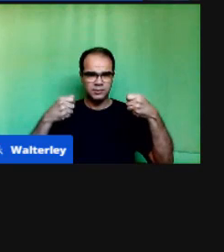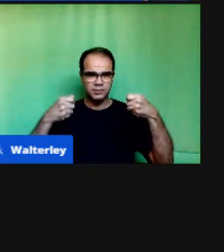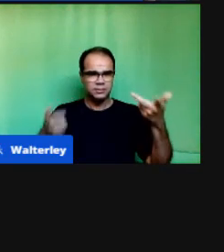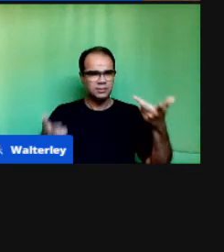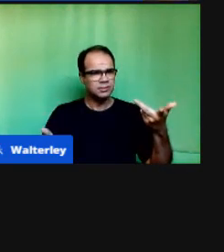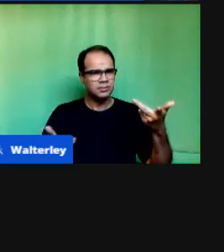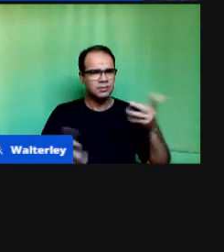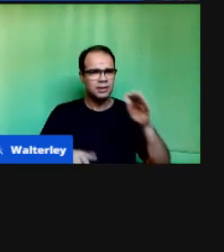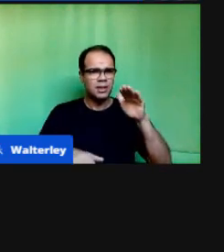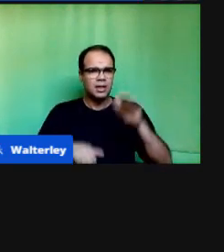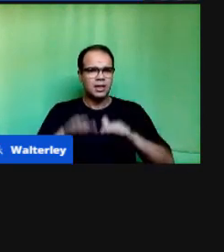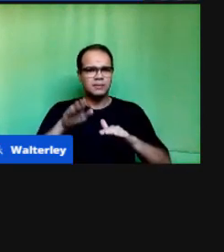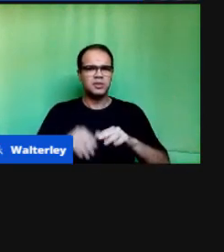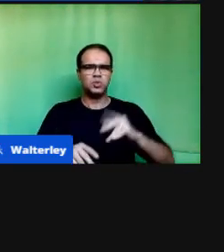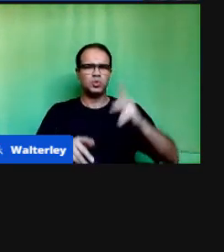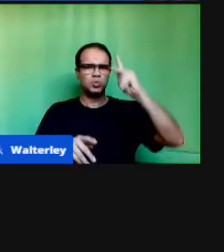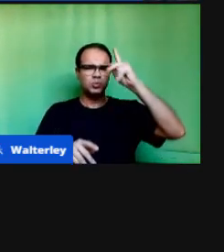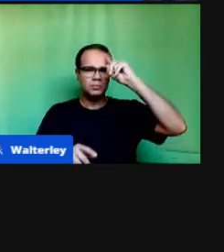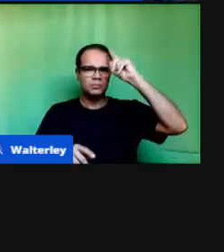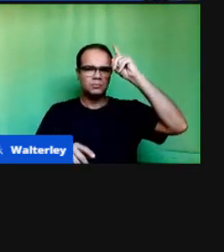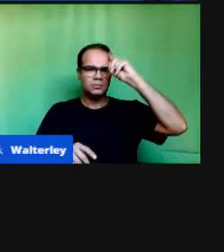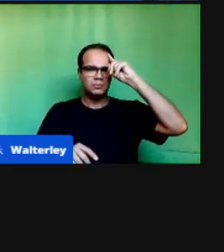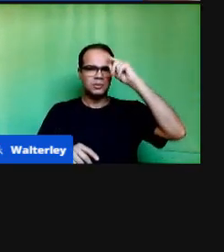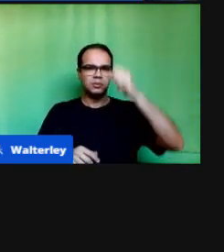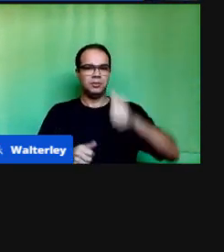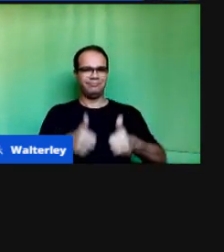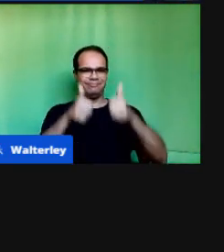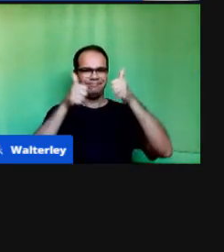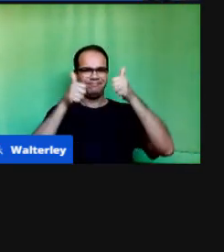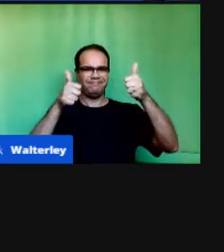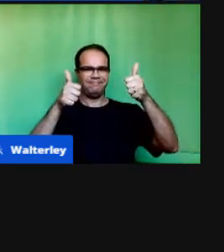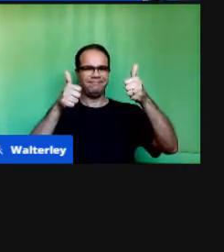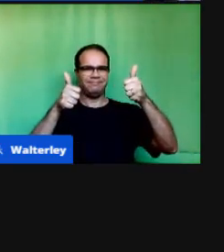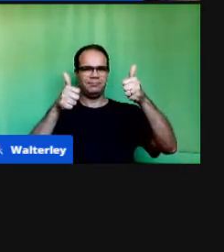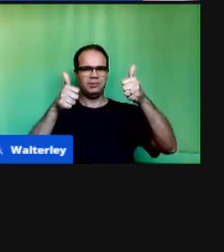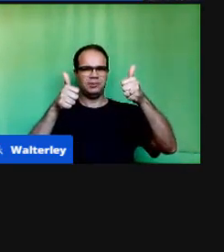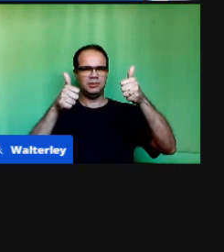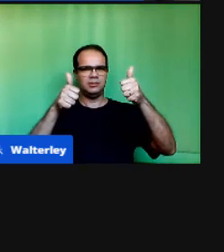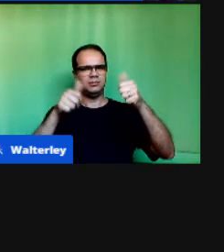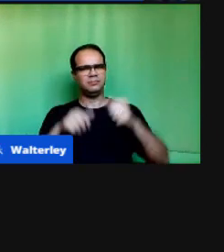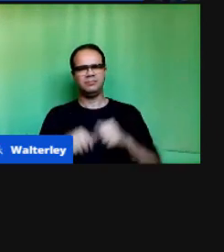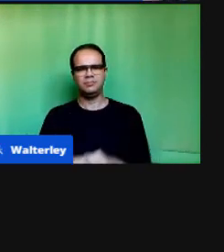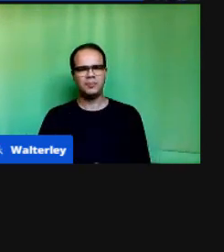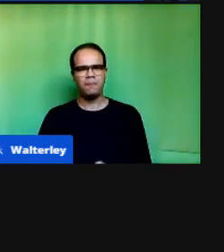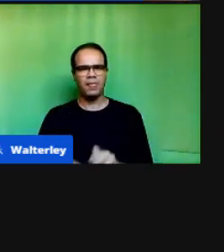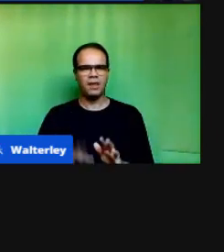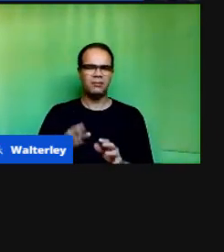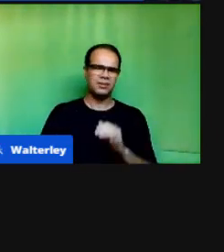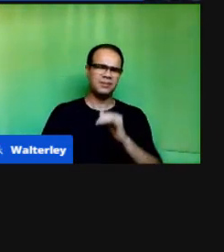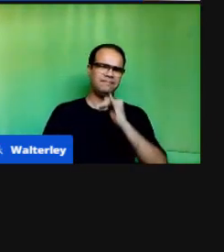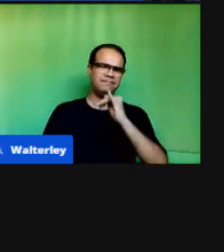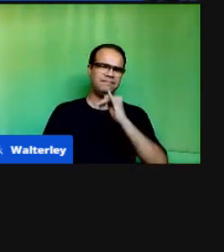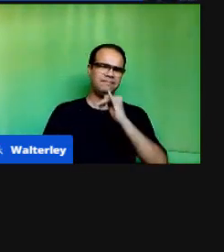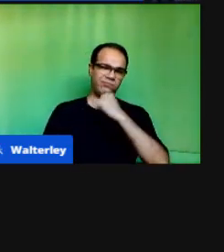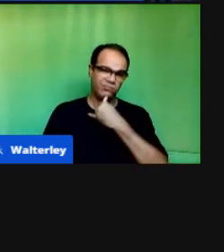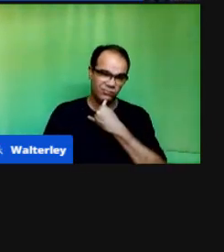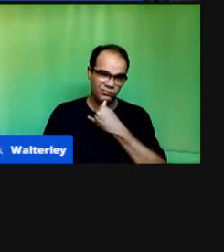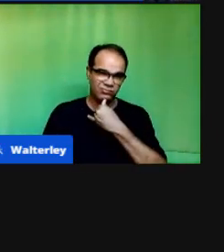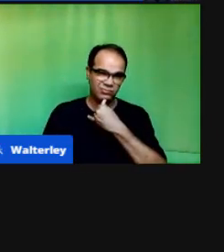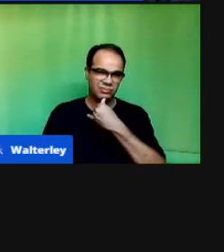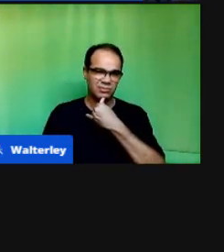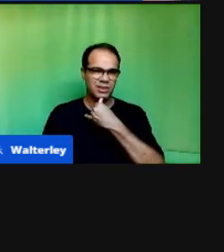bem todos os dias. Hoje eu estou me sentindo feio, hoje eu estou me sentindo para baixo. Dá